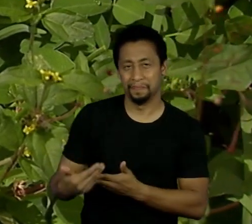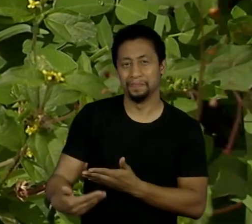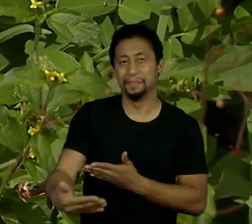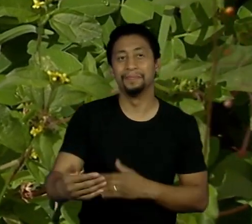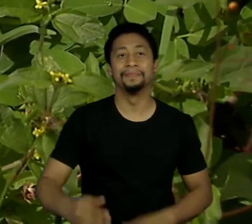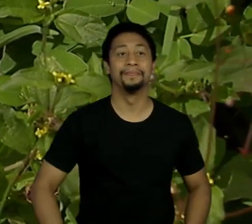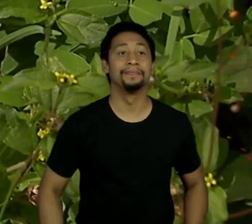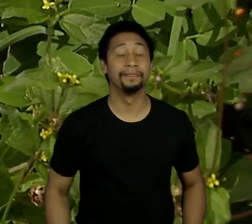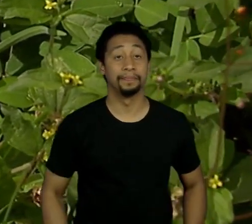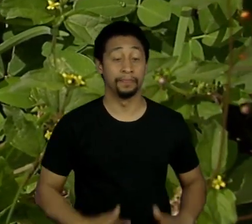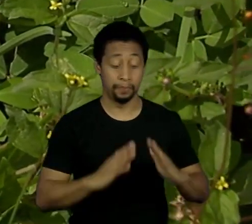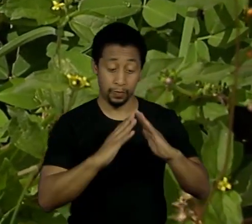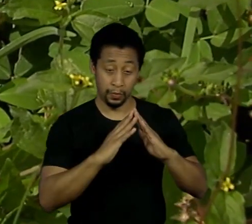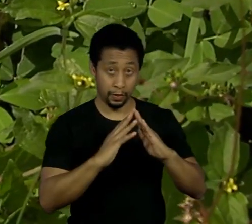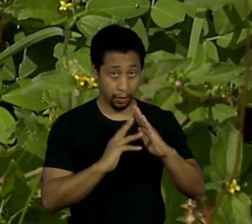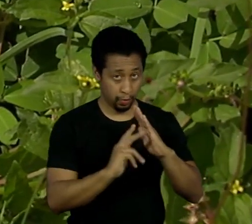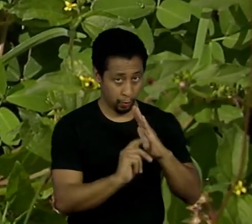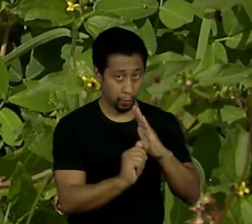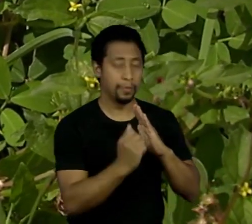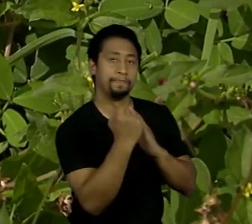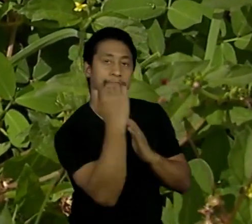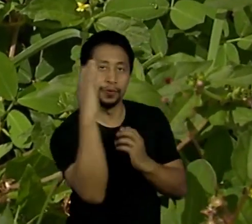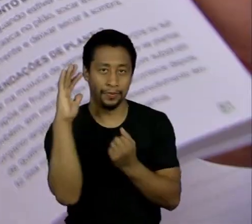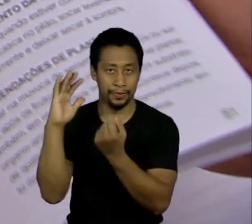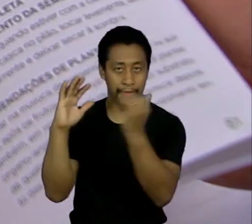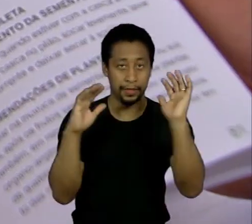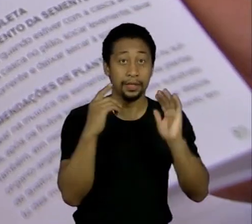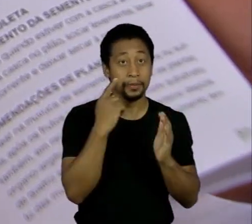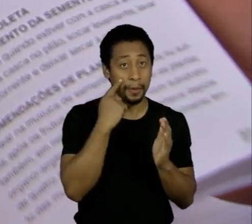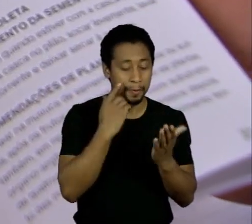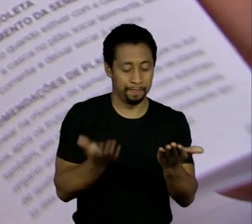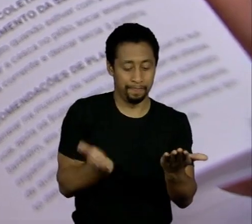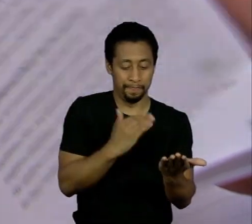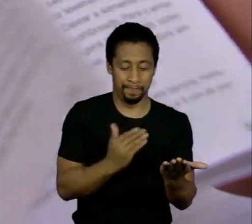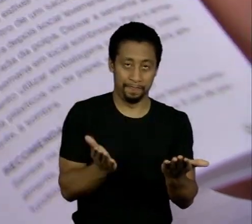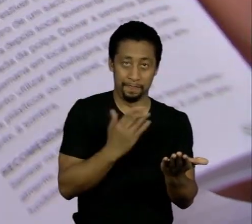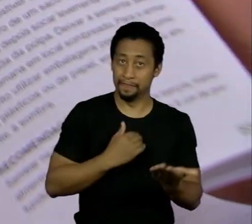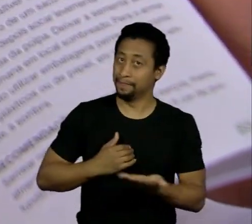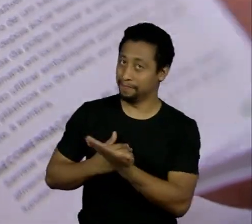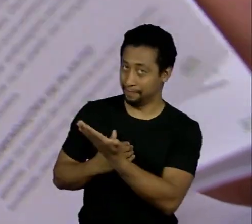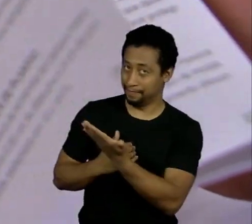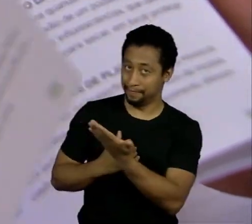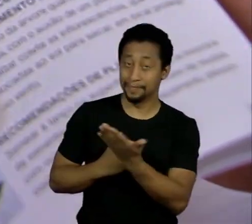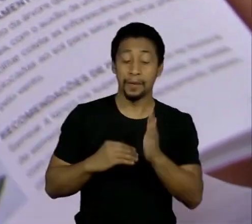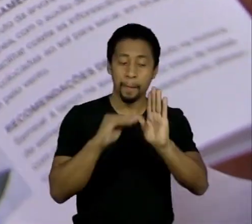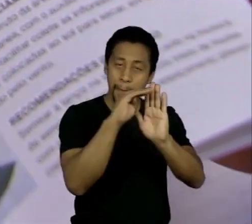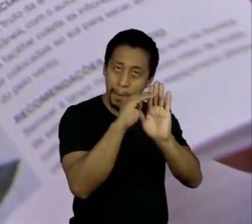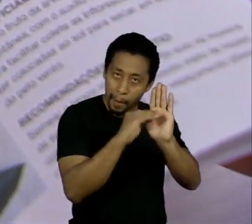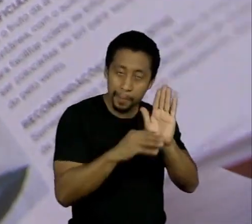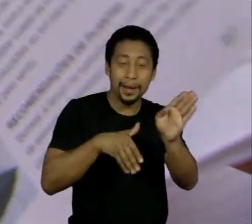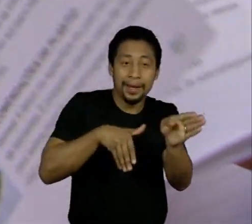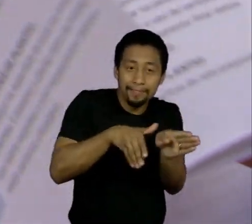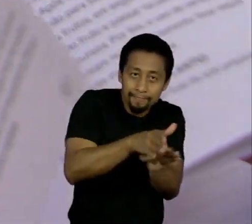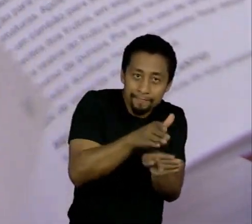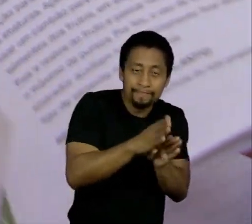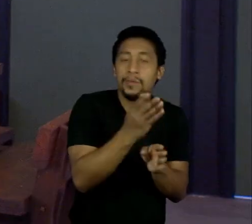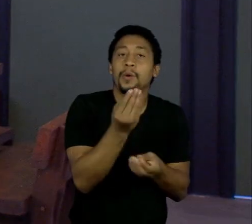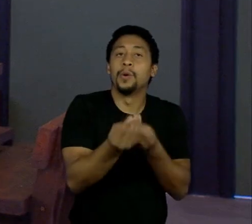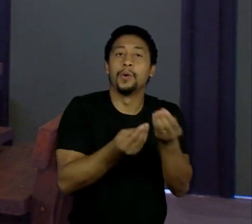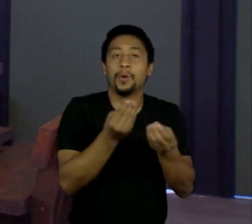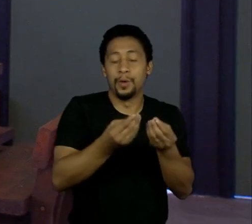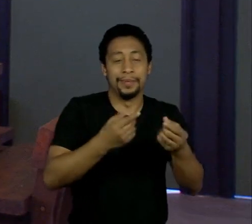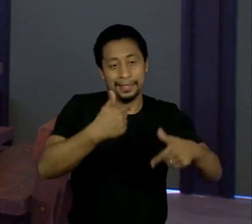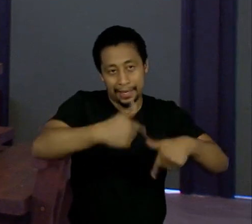Do quilombo à floresta é este guia de plantas da Mata Atlântica do Vale do Ribeira que registra o trabalho.